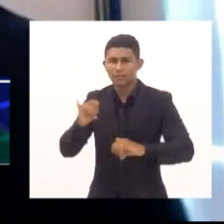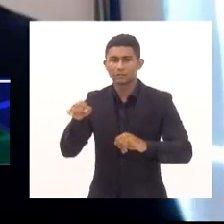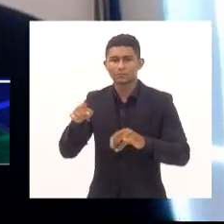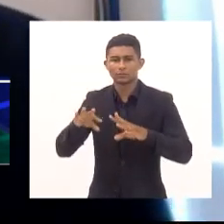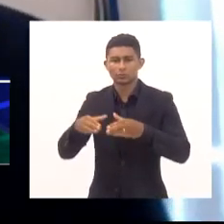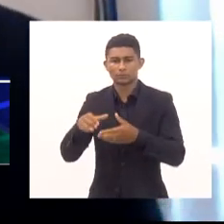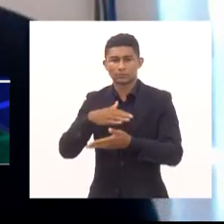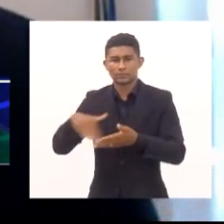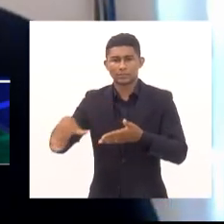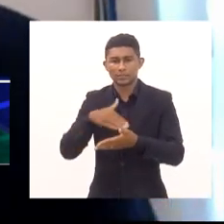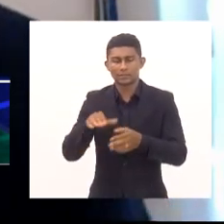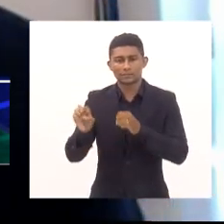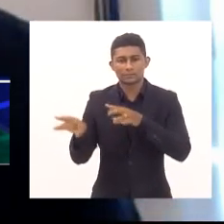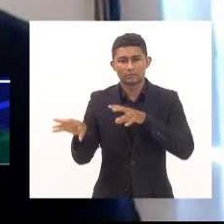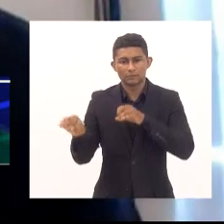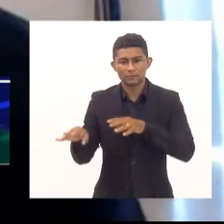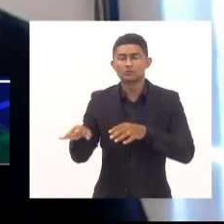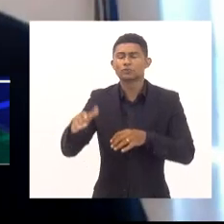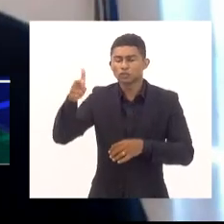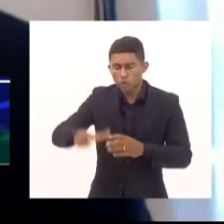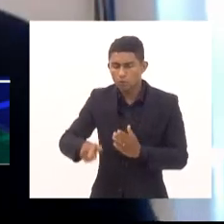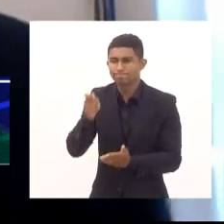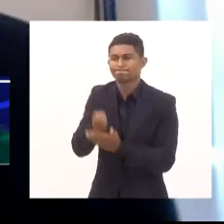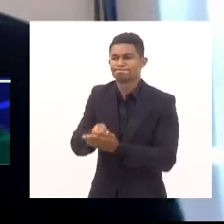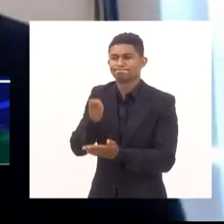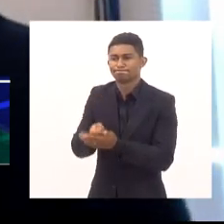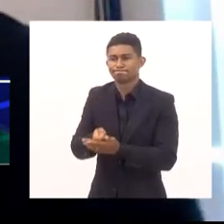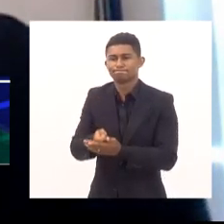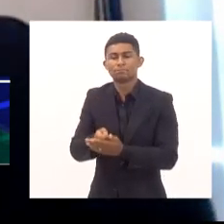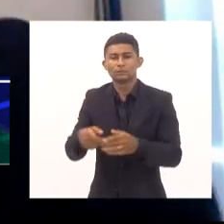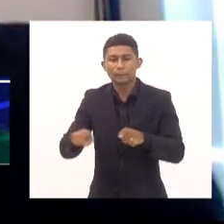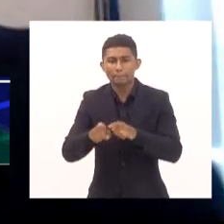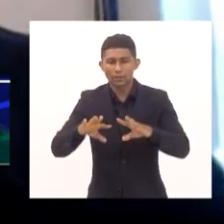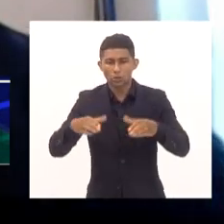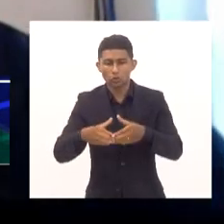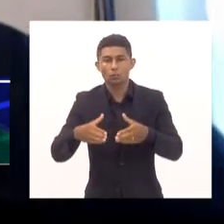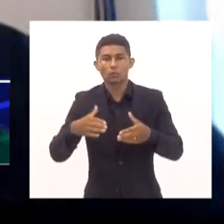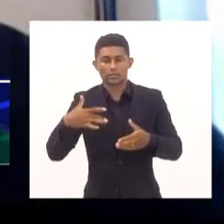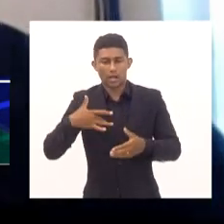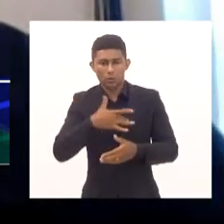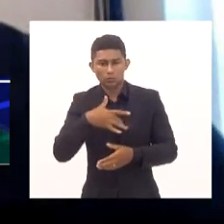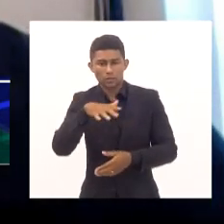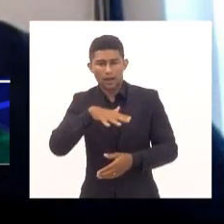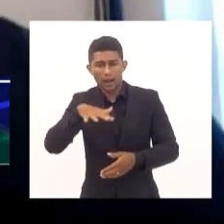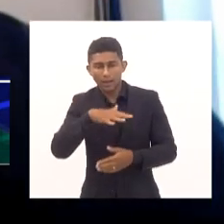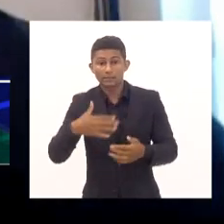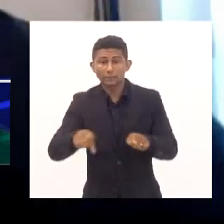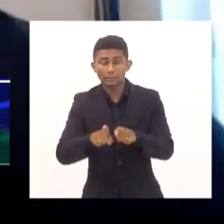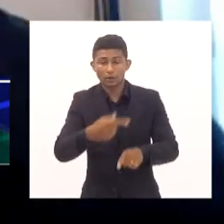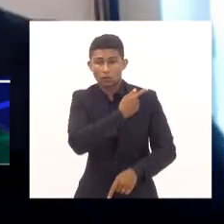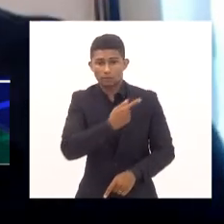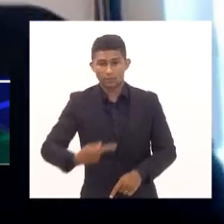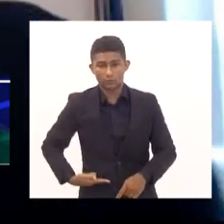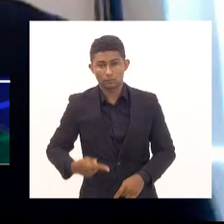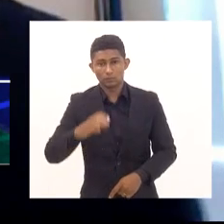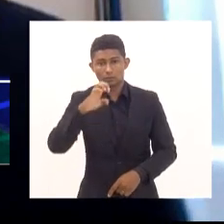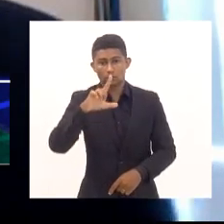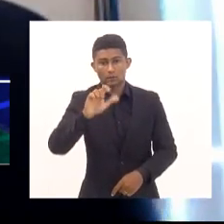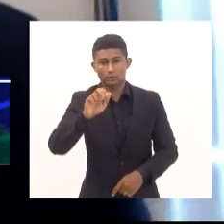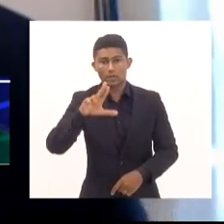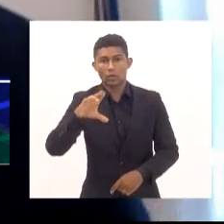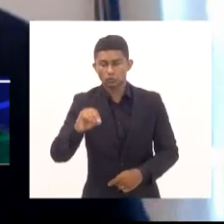Educação, essas cobranças à Secretaria de Estado de Saúde, essas cobranças ao governador Cláudio Castro. Não adianta dizer